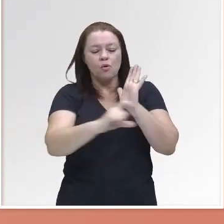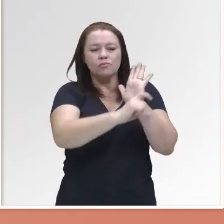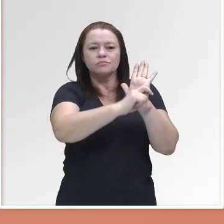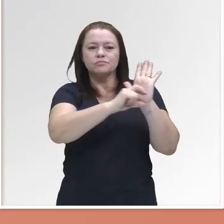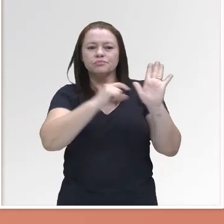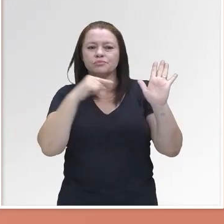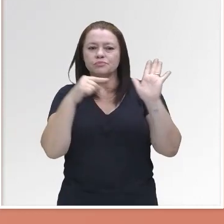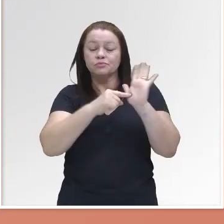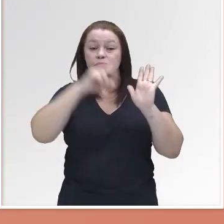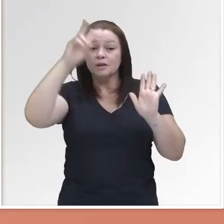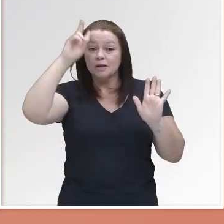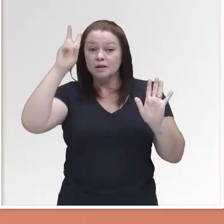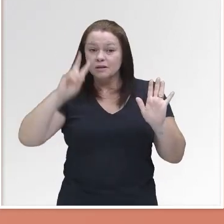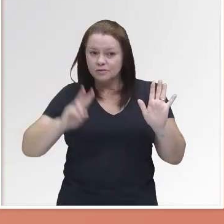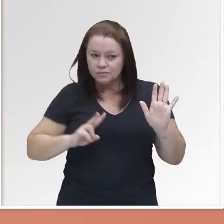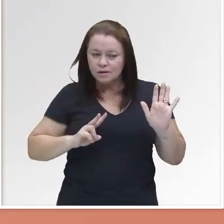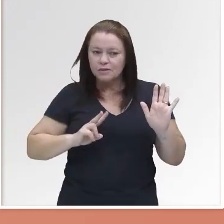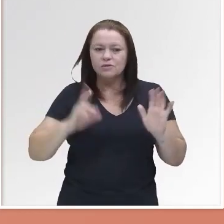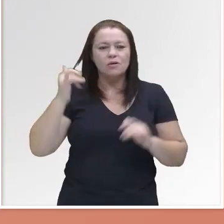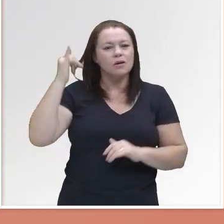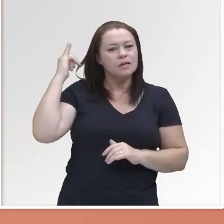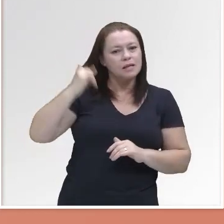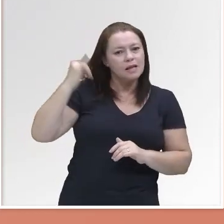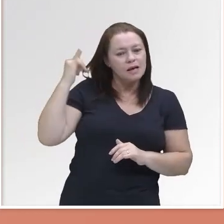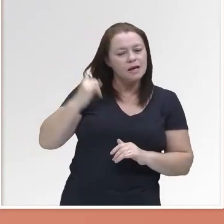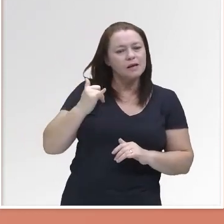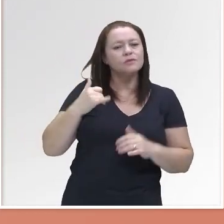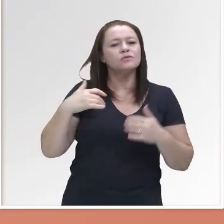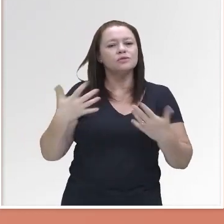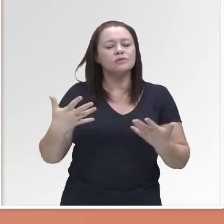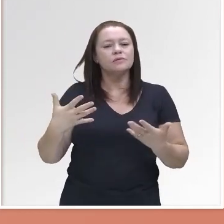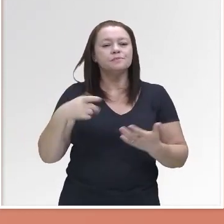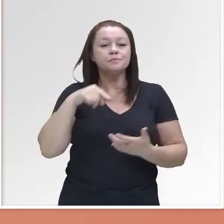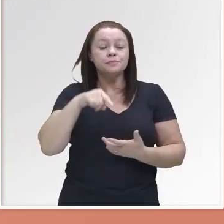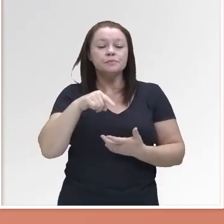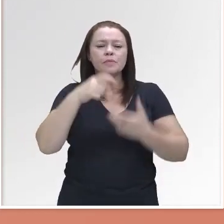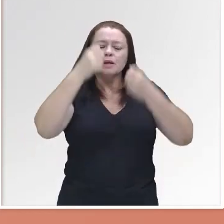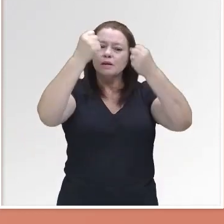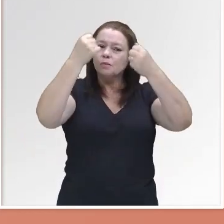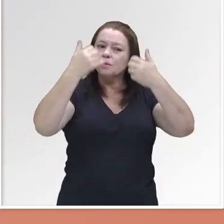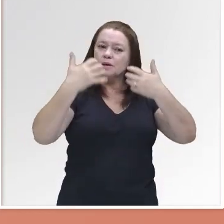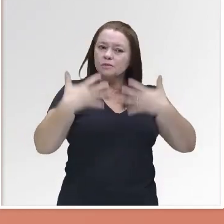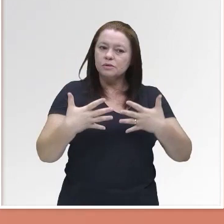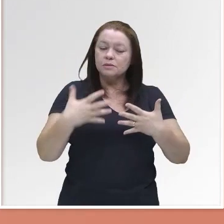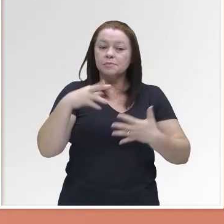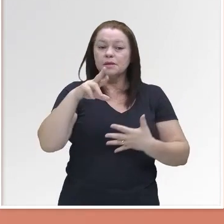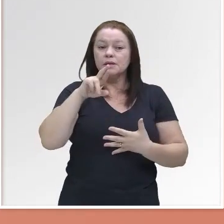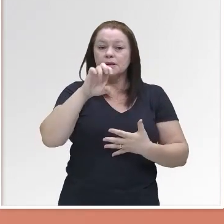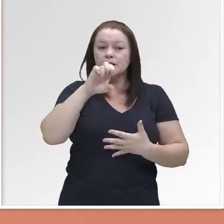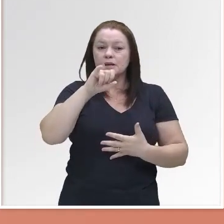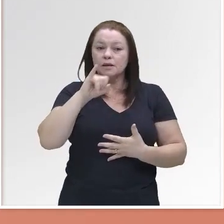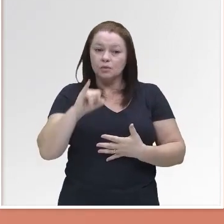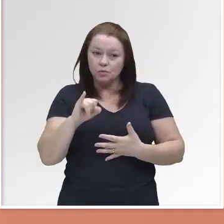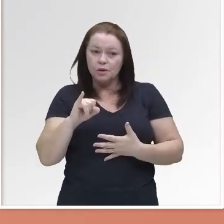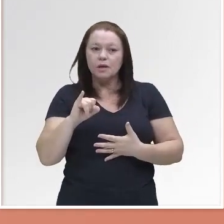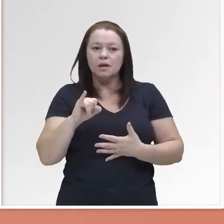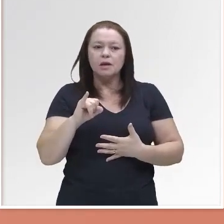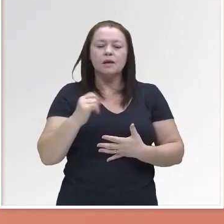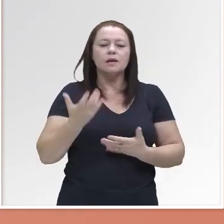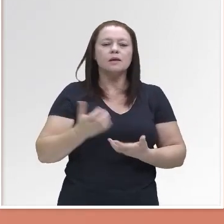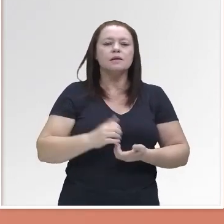esse texto narrativo, é quando fala que o rei Tritão,